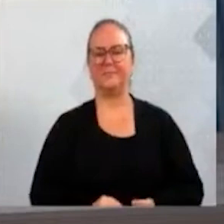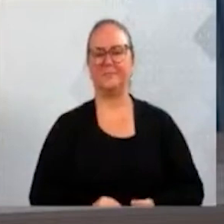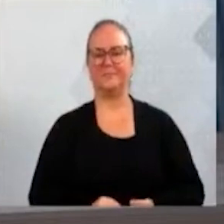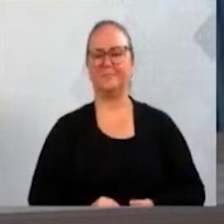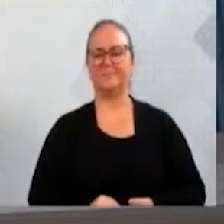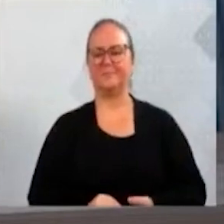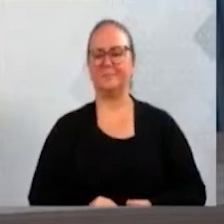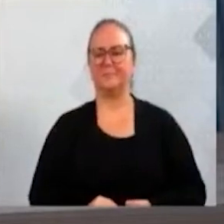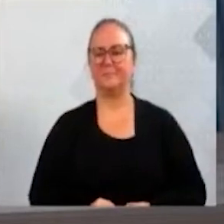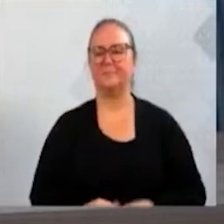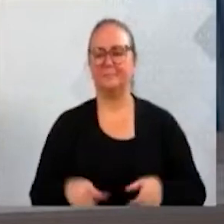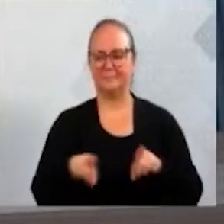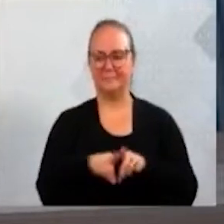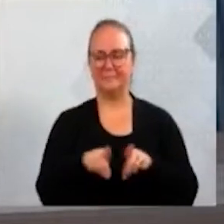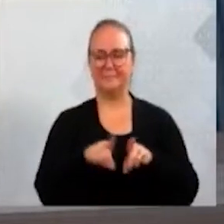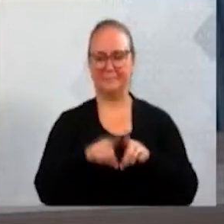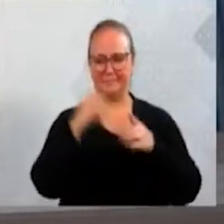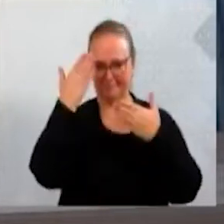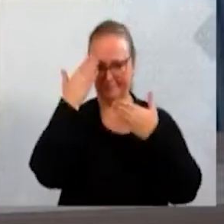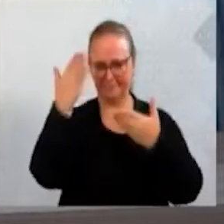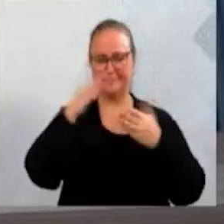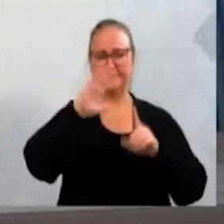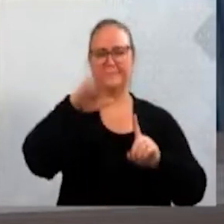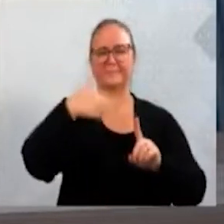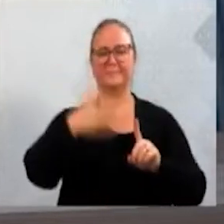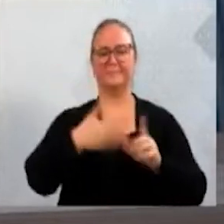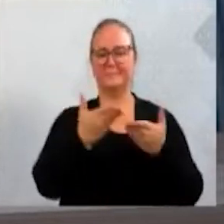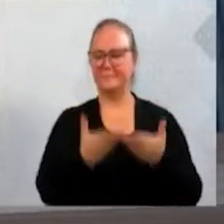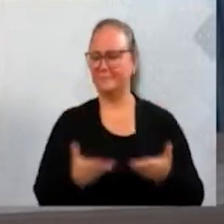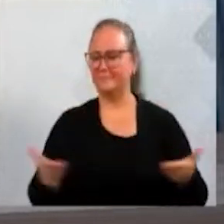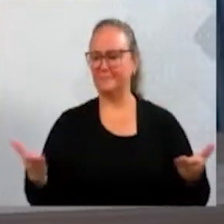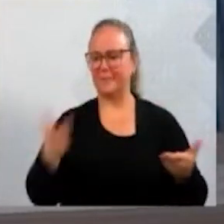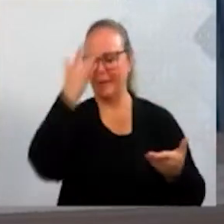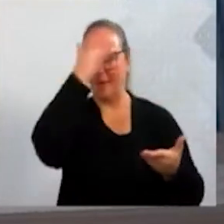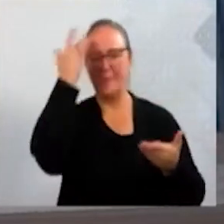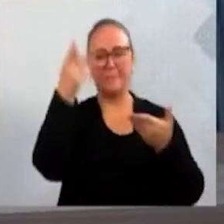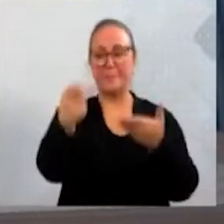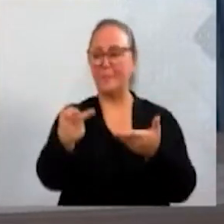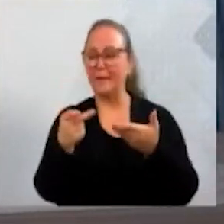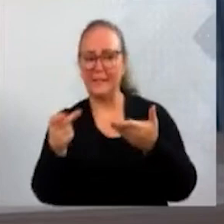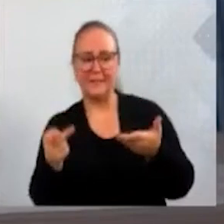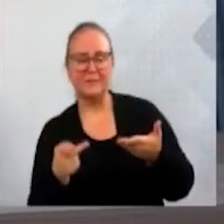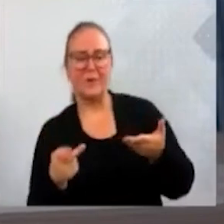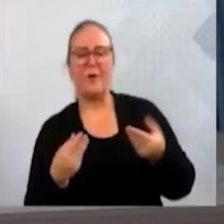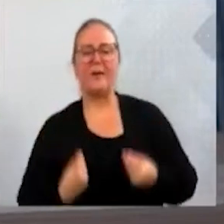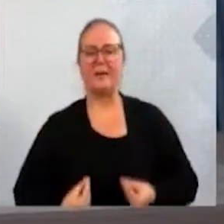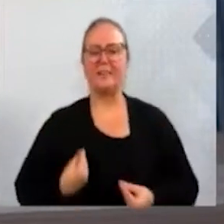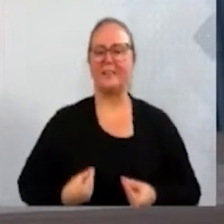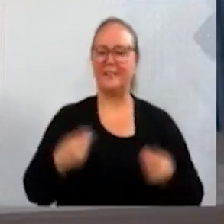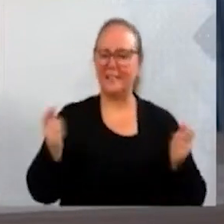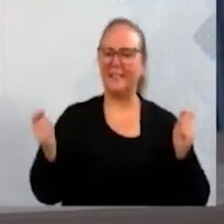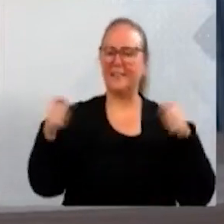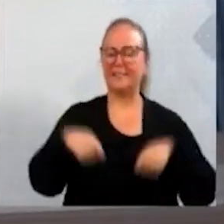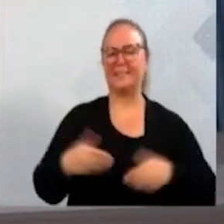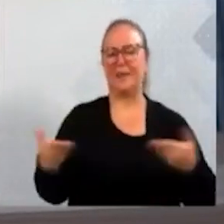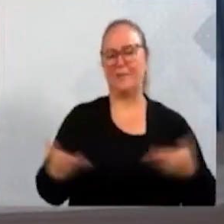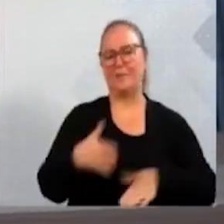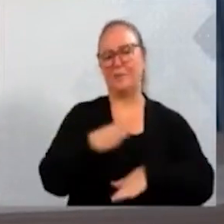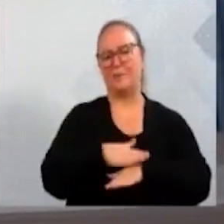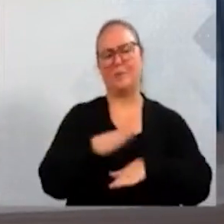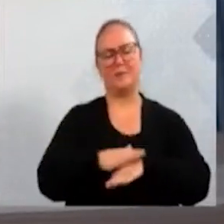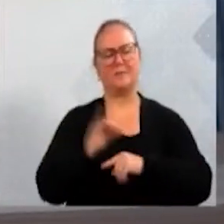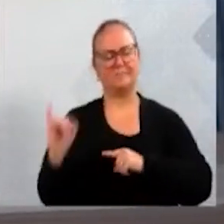também agradecer os homenageados e aos convidados que puderam acompanhar essa importante